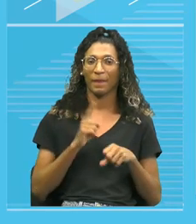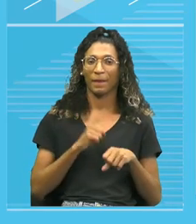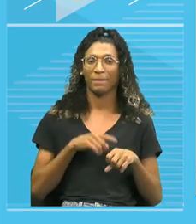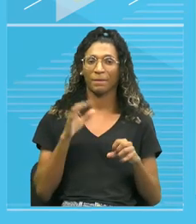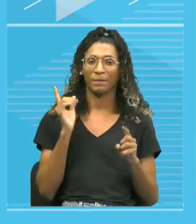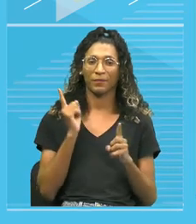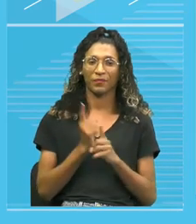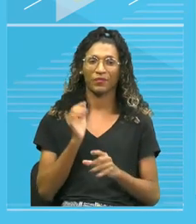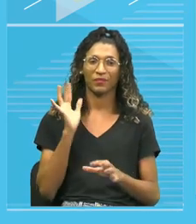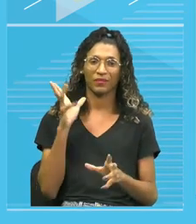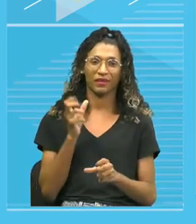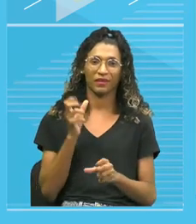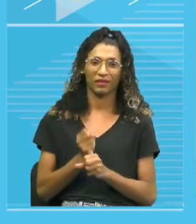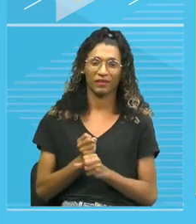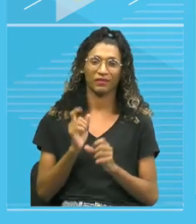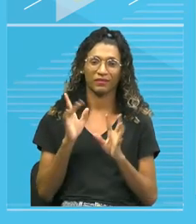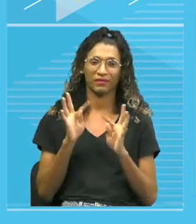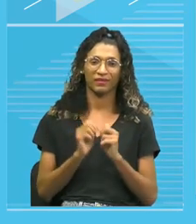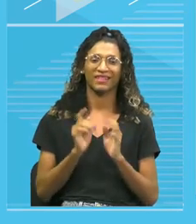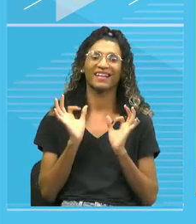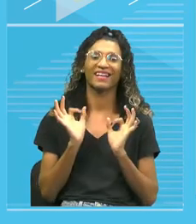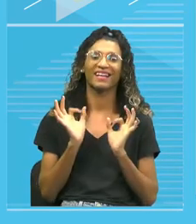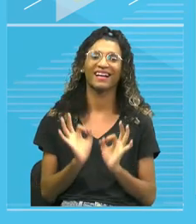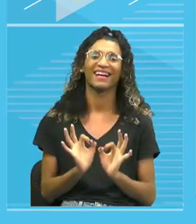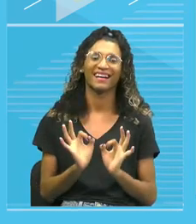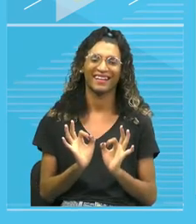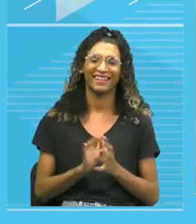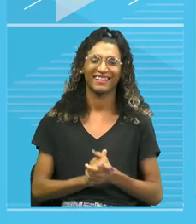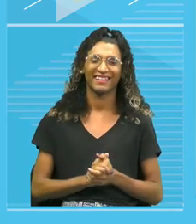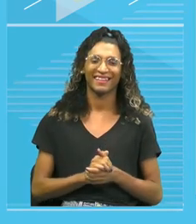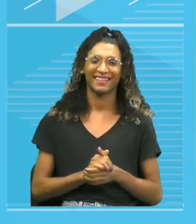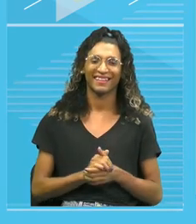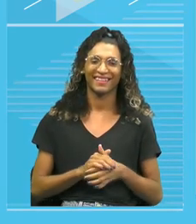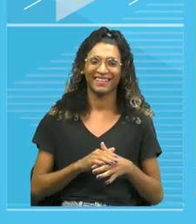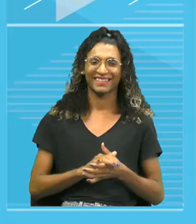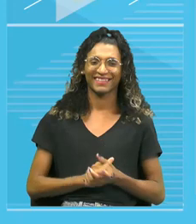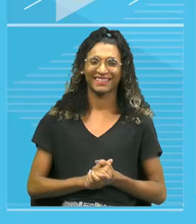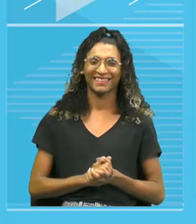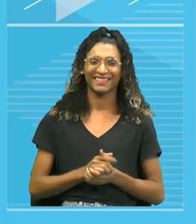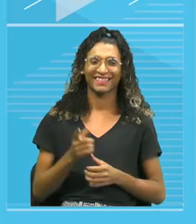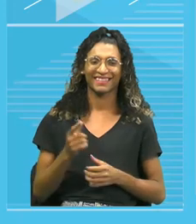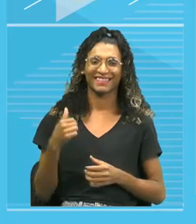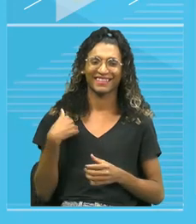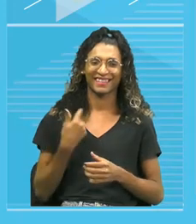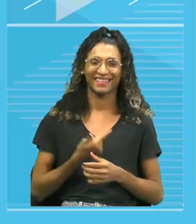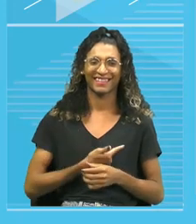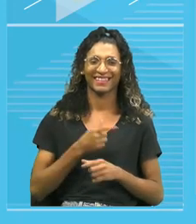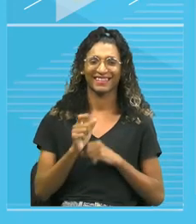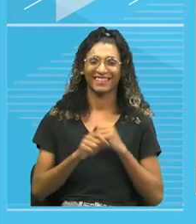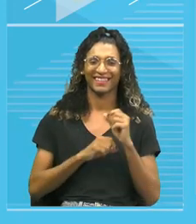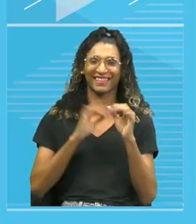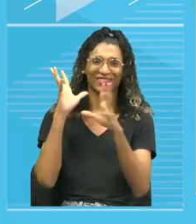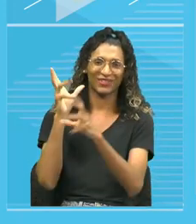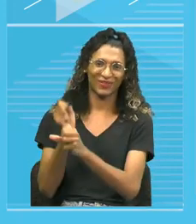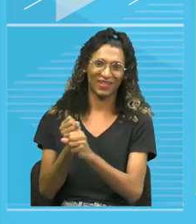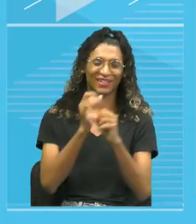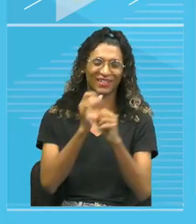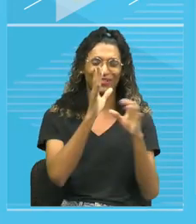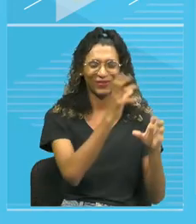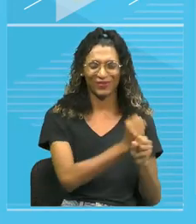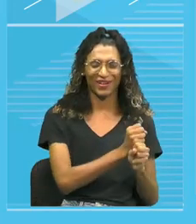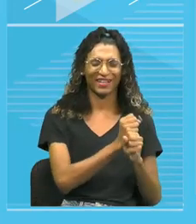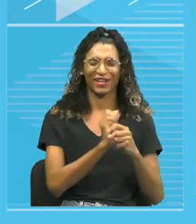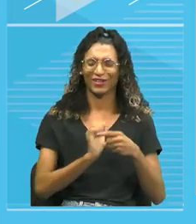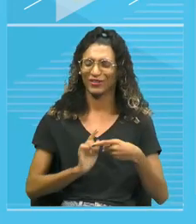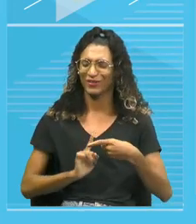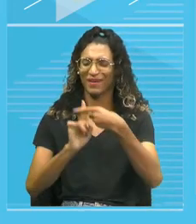dando tudo certo viu a gente vai fazendo as contas aí Vai somando aí soma que junta ali